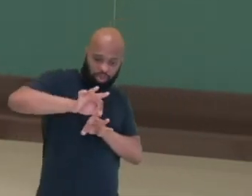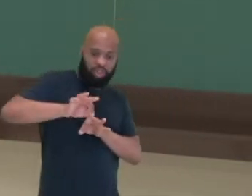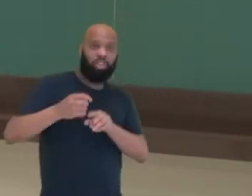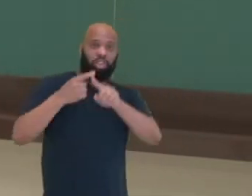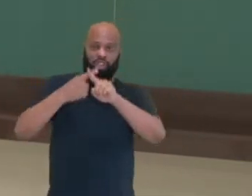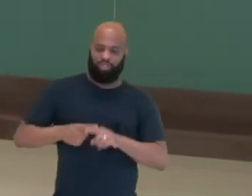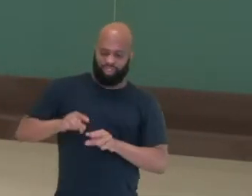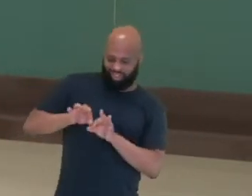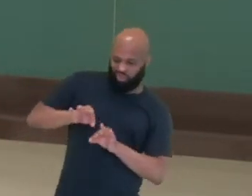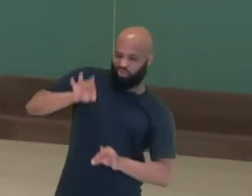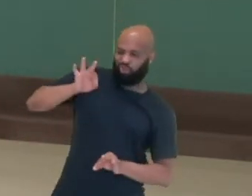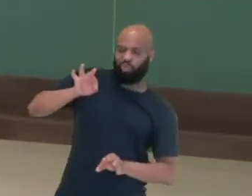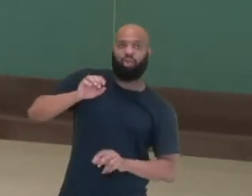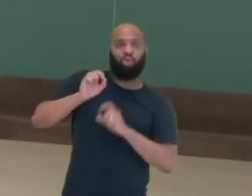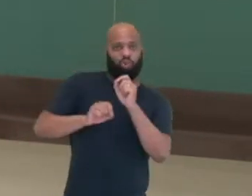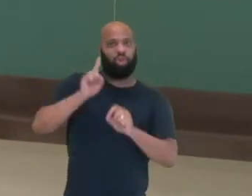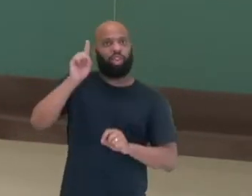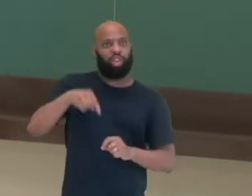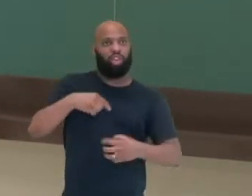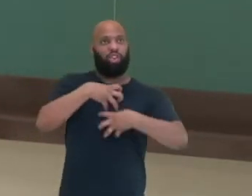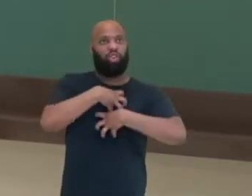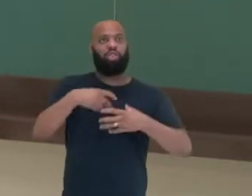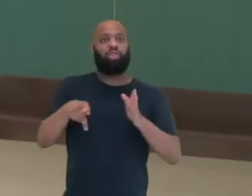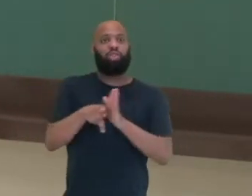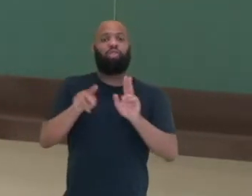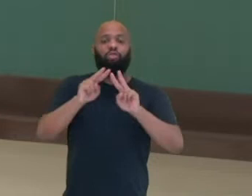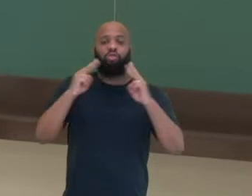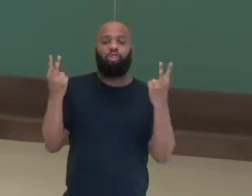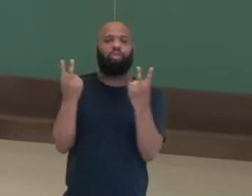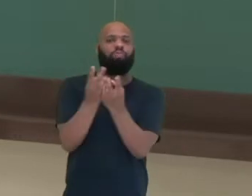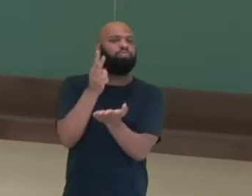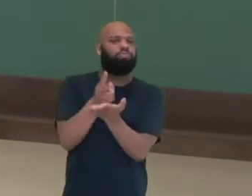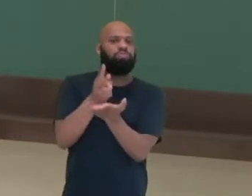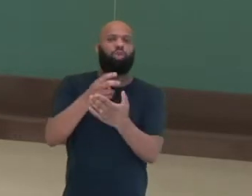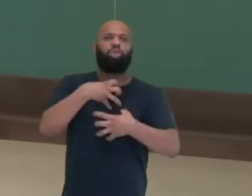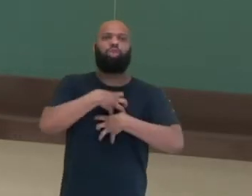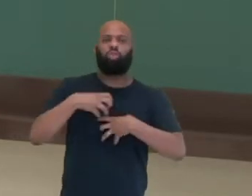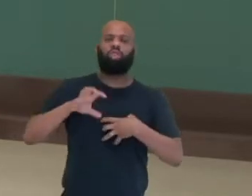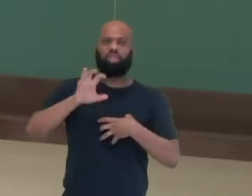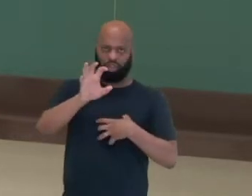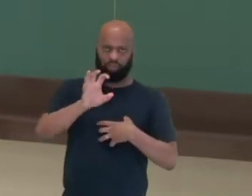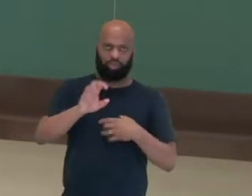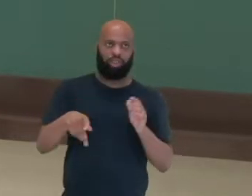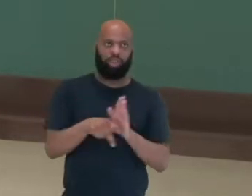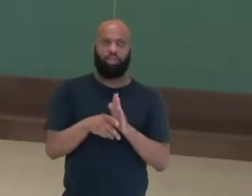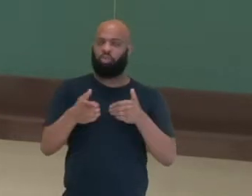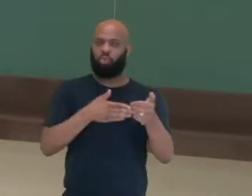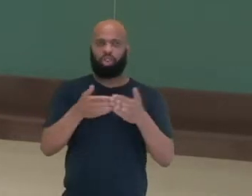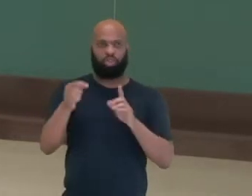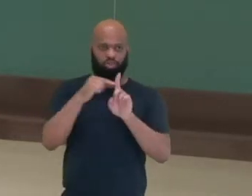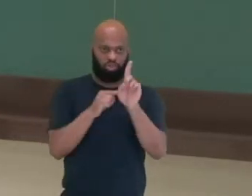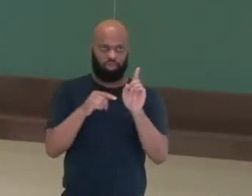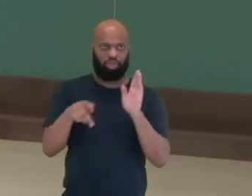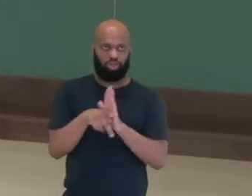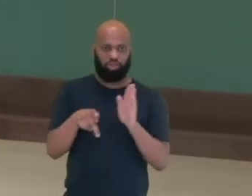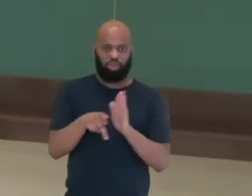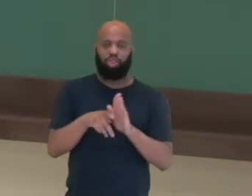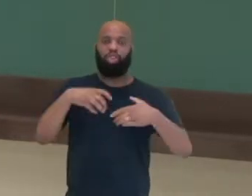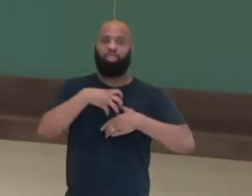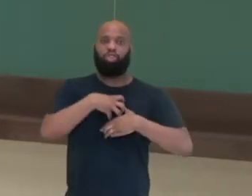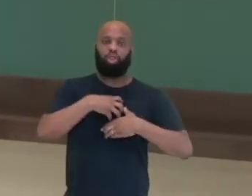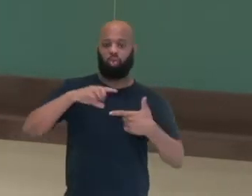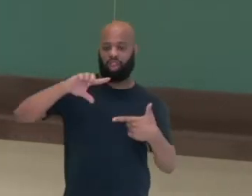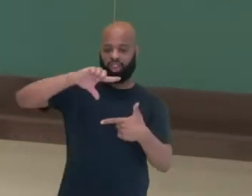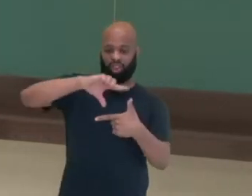vezes a altura. Isso é formulazinha padrão de volume, tá? De um bloco, de qualquer blocozinho retangular, você vai